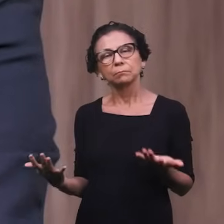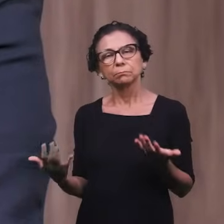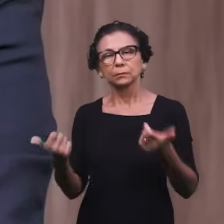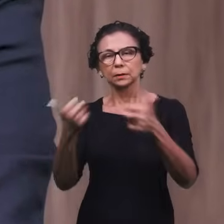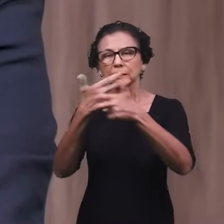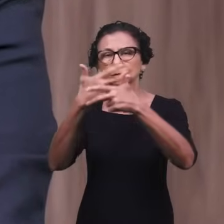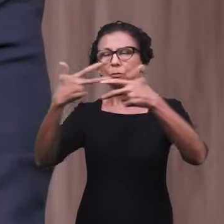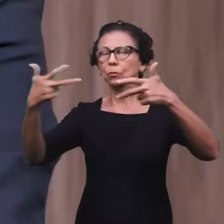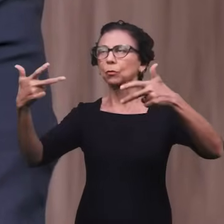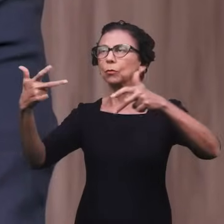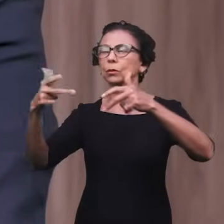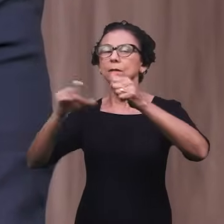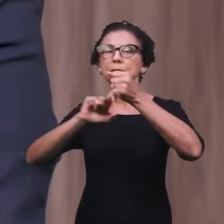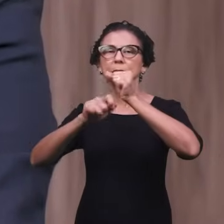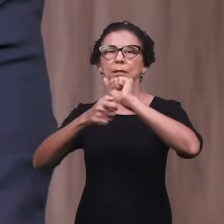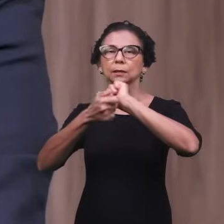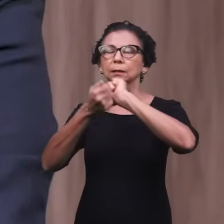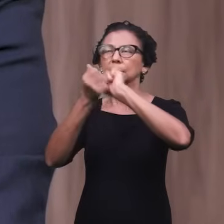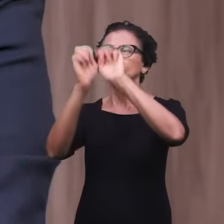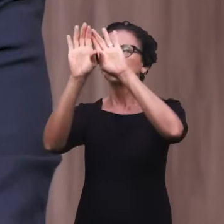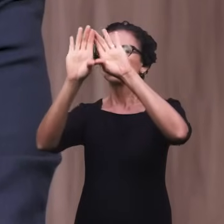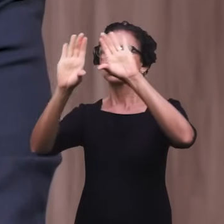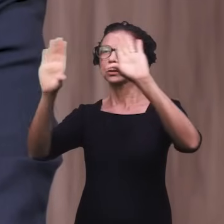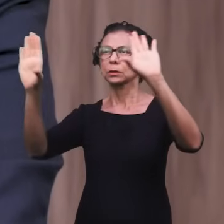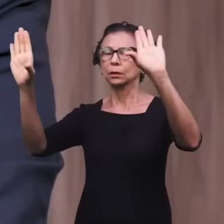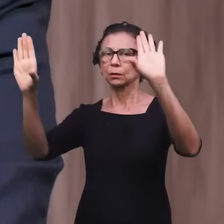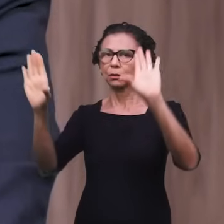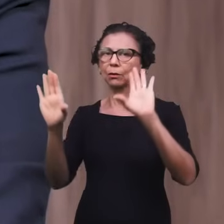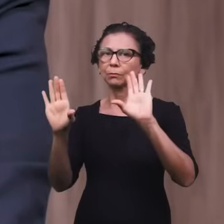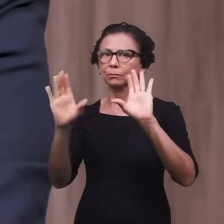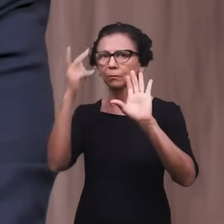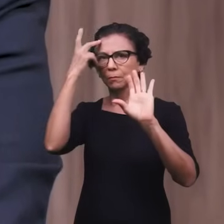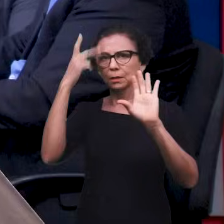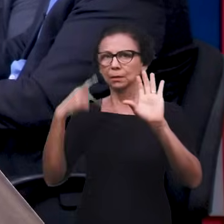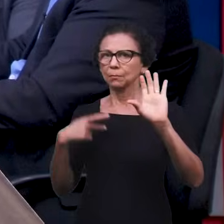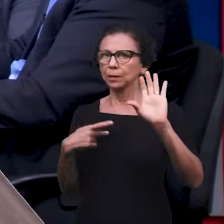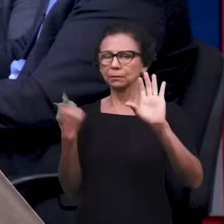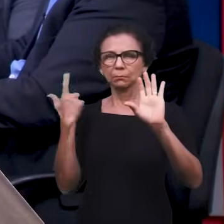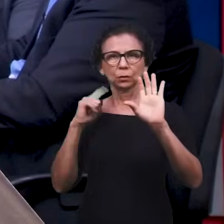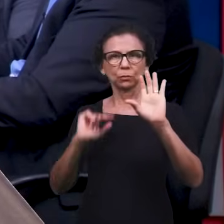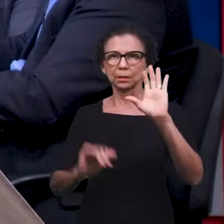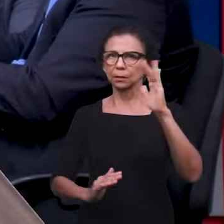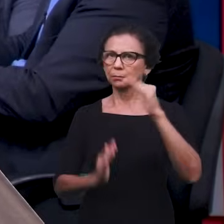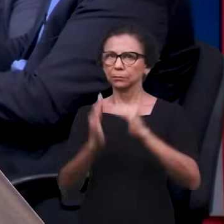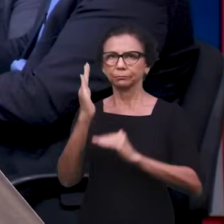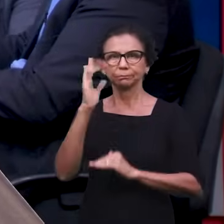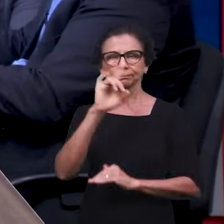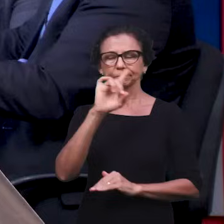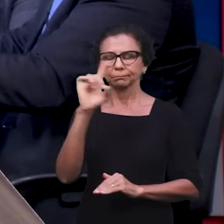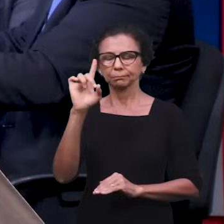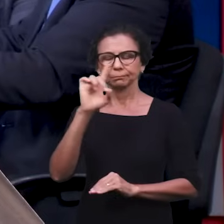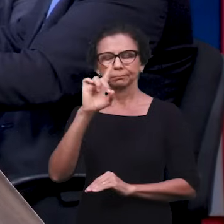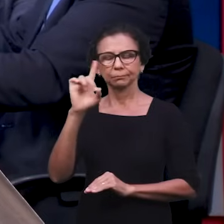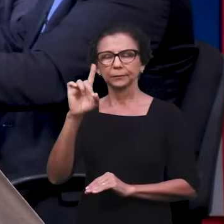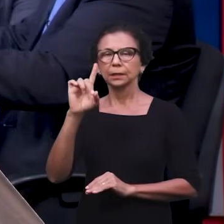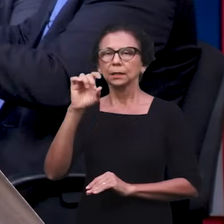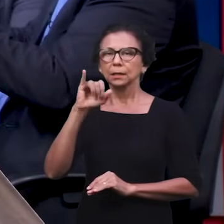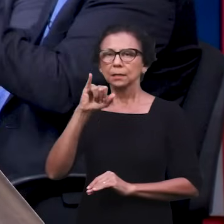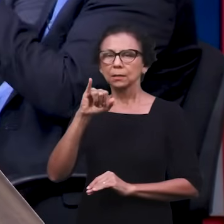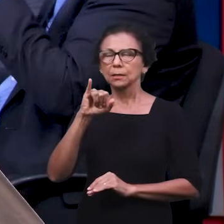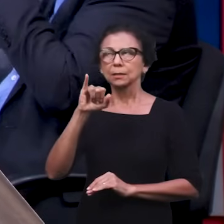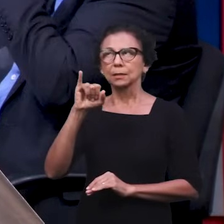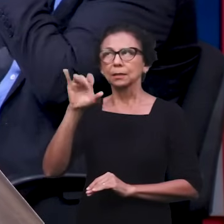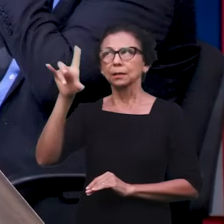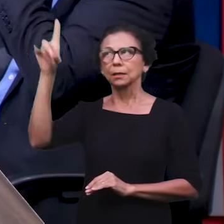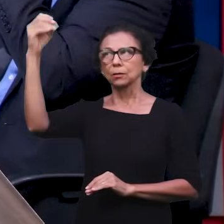além disso só por meio da revelação do Espírito Santo. Amém, né? Glória a Jesus, louvado. Que alimenta a alma, alcança a alma,